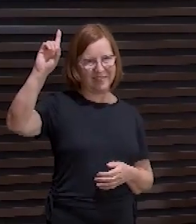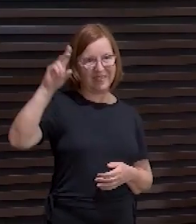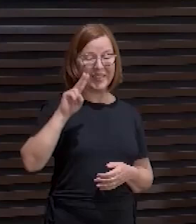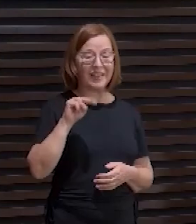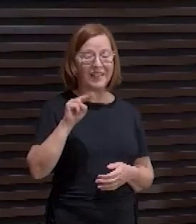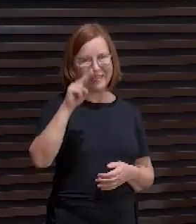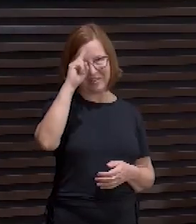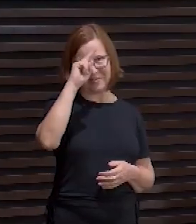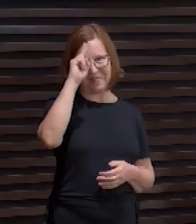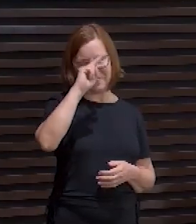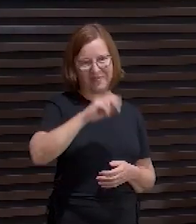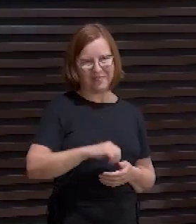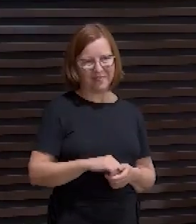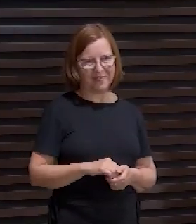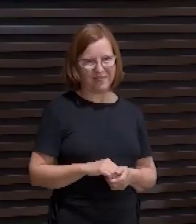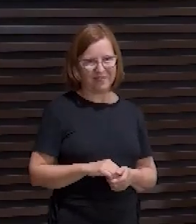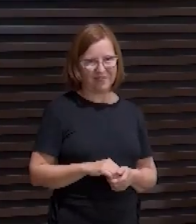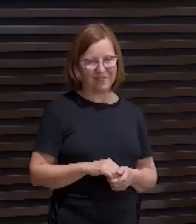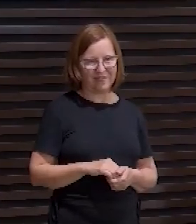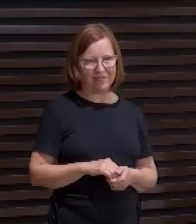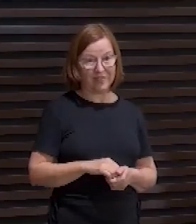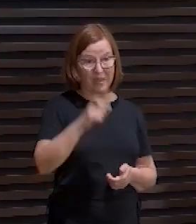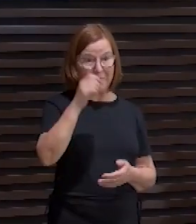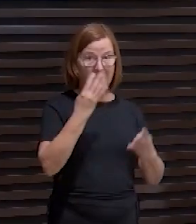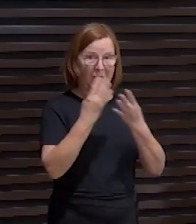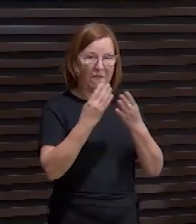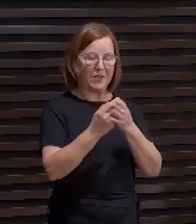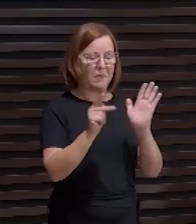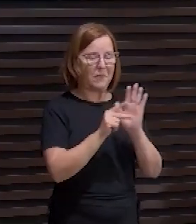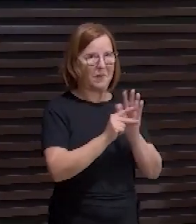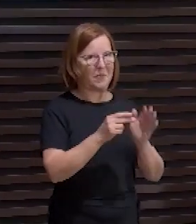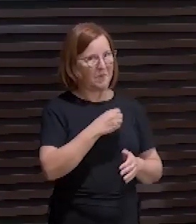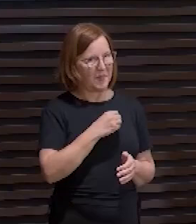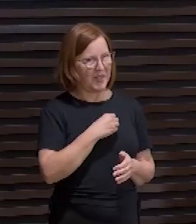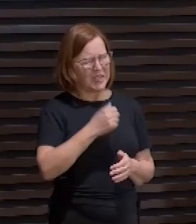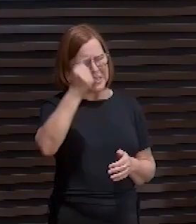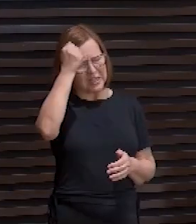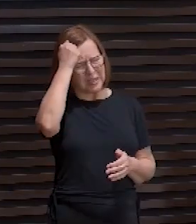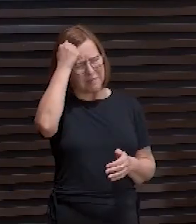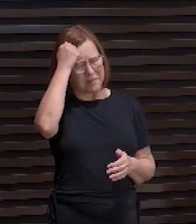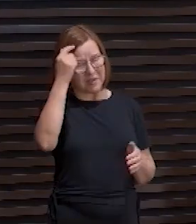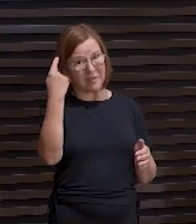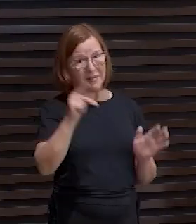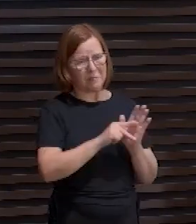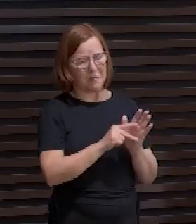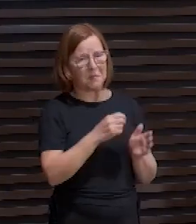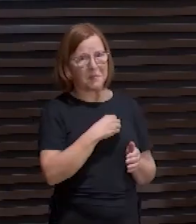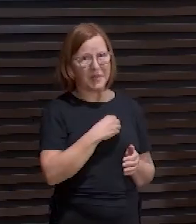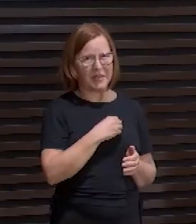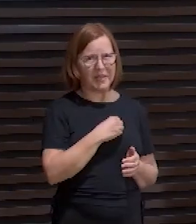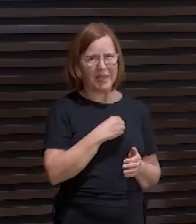Jamais me lembrarei. Aquele que confessa os seus pecados, se arrepende dos seus pecados e chega diante do Senhor com o